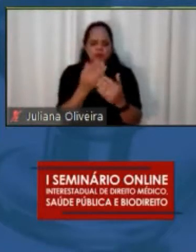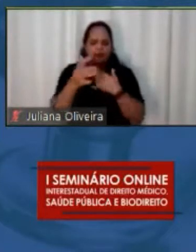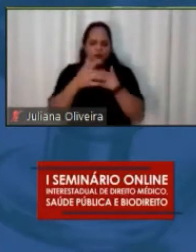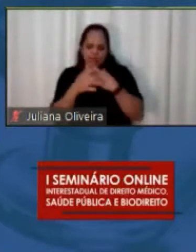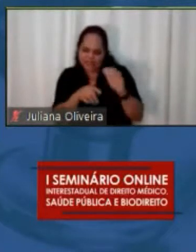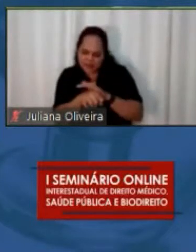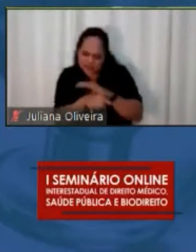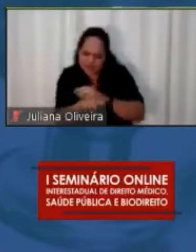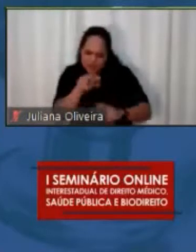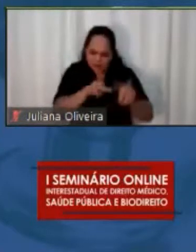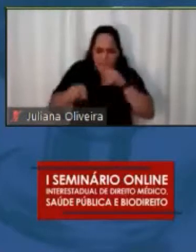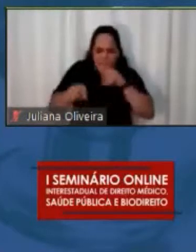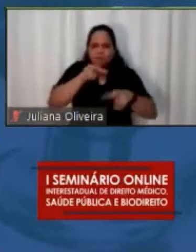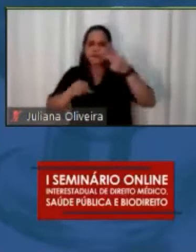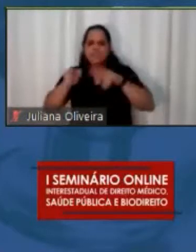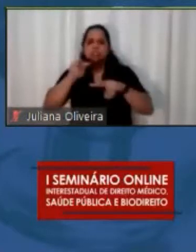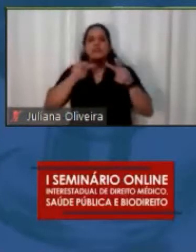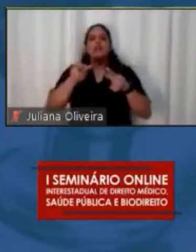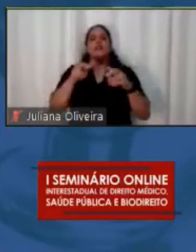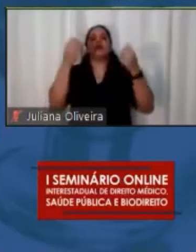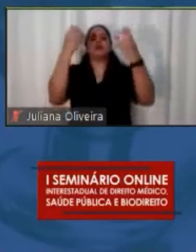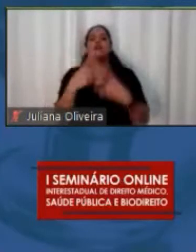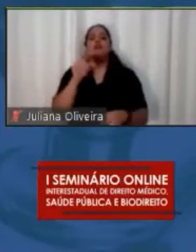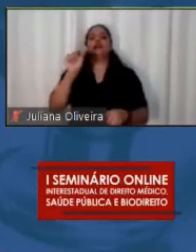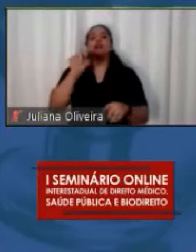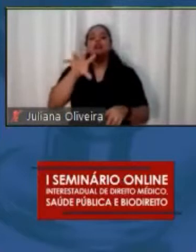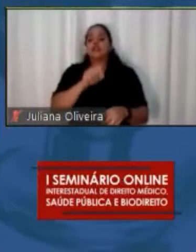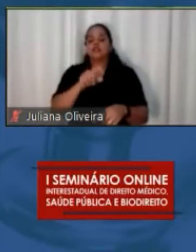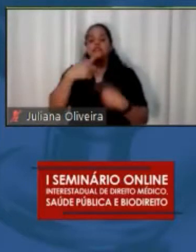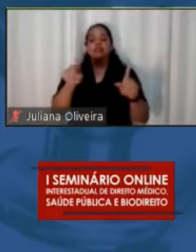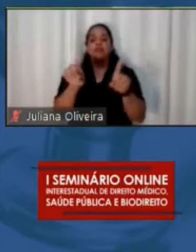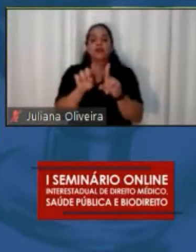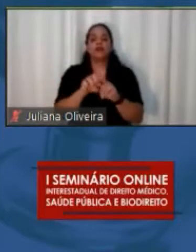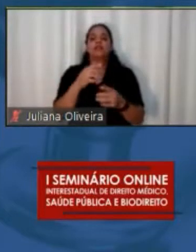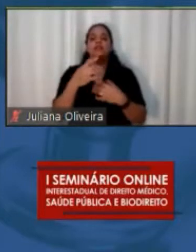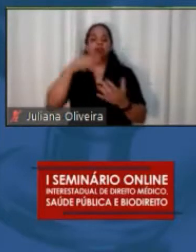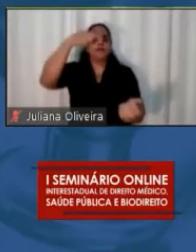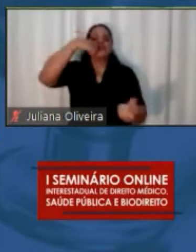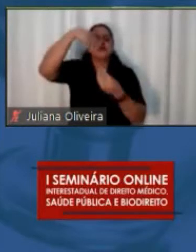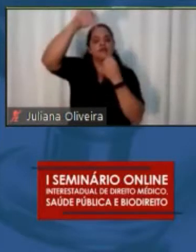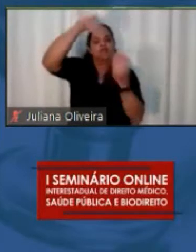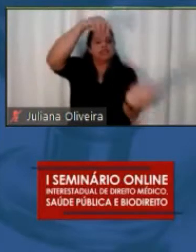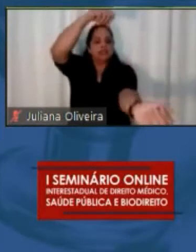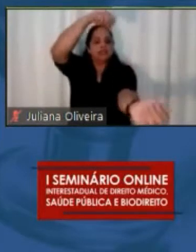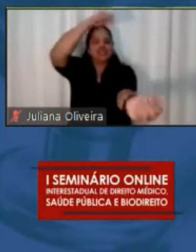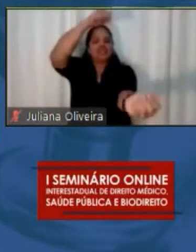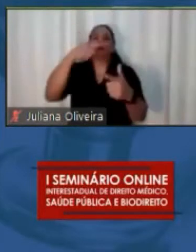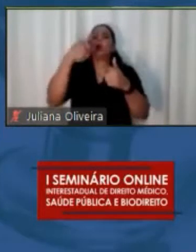médica, foi associado que as transfusões de sangue são associadas com complicações, incluindo risco